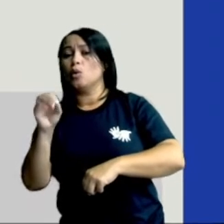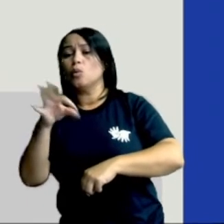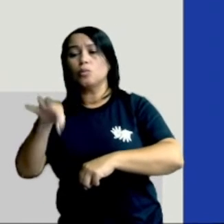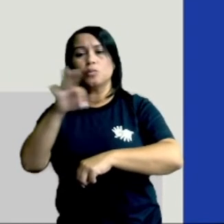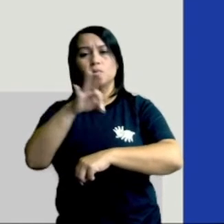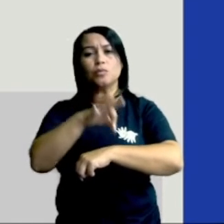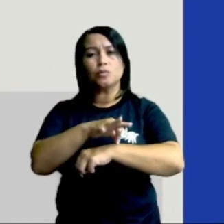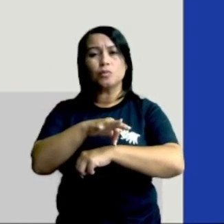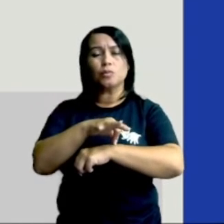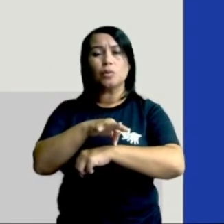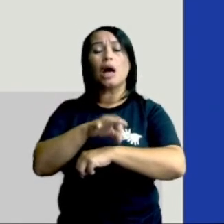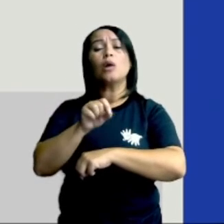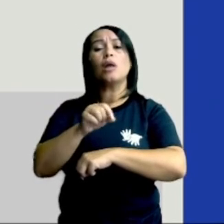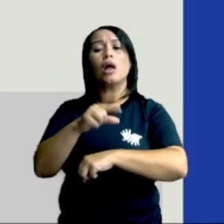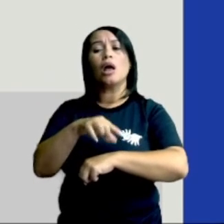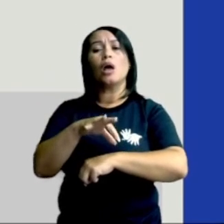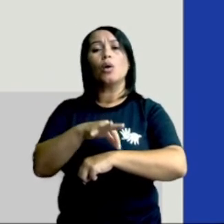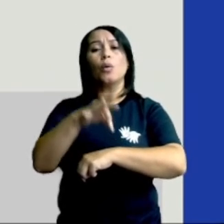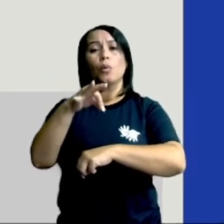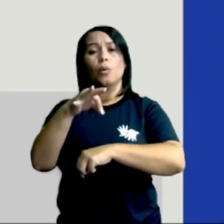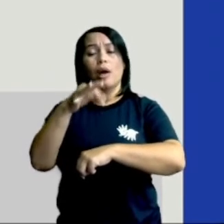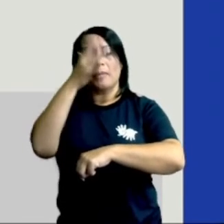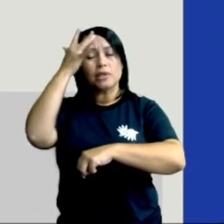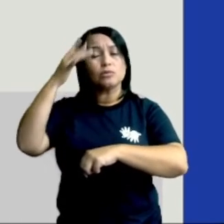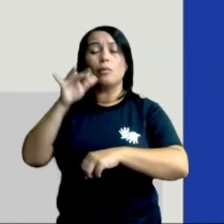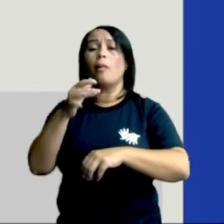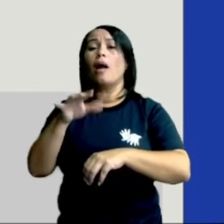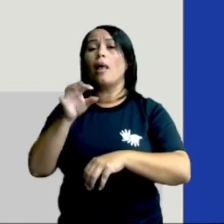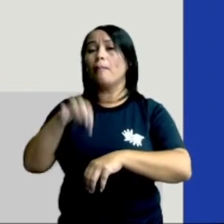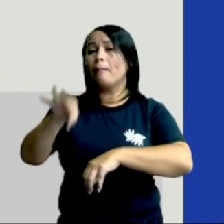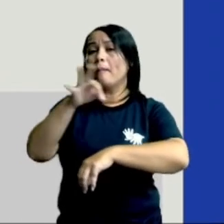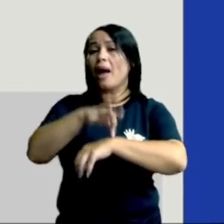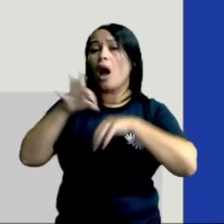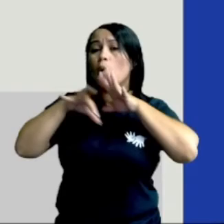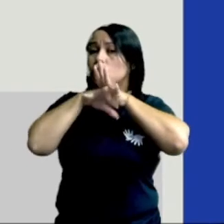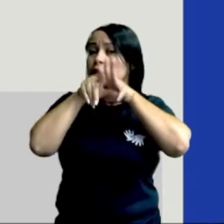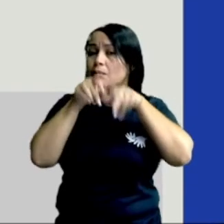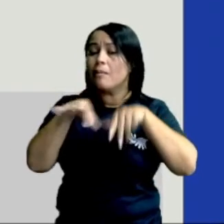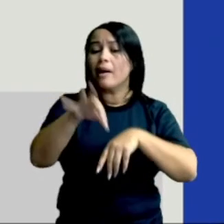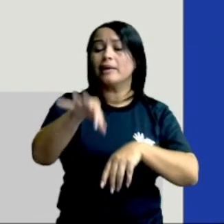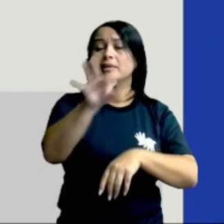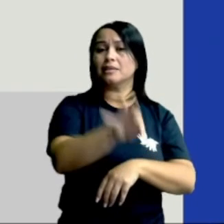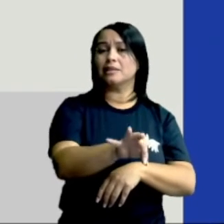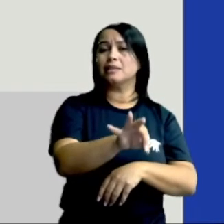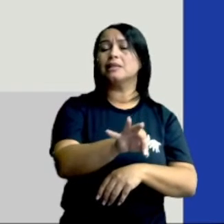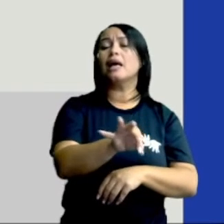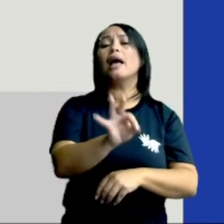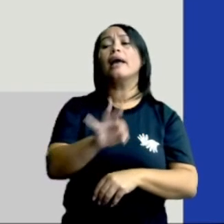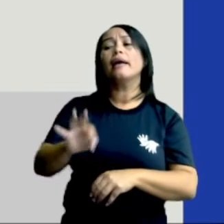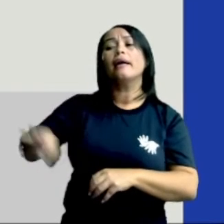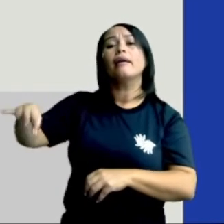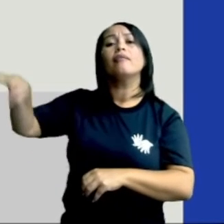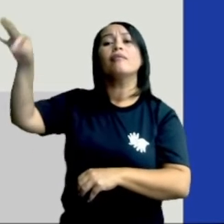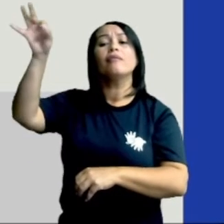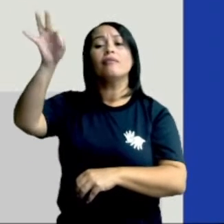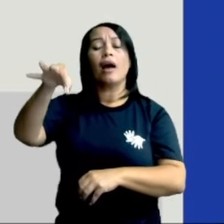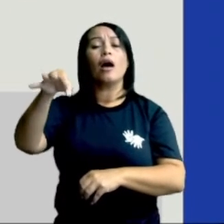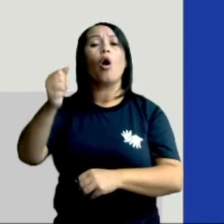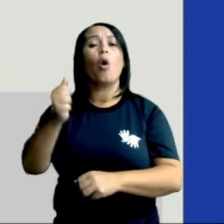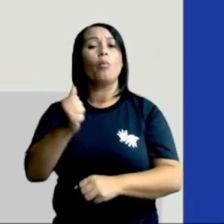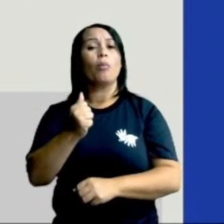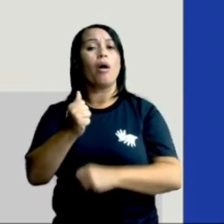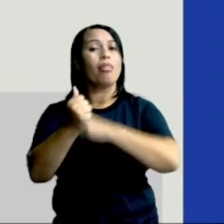alimenta de sangue. Então ele pica esses animais e elimina o tripanossoma em suas